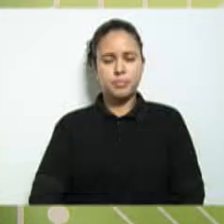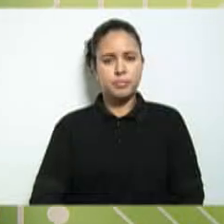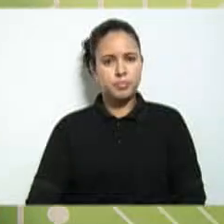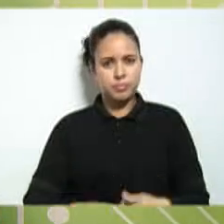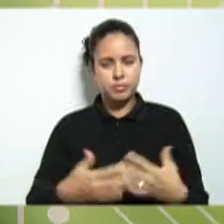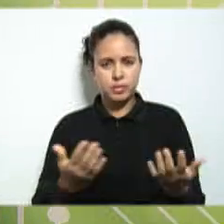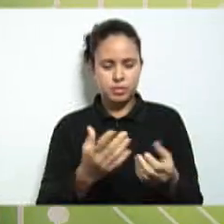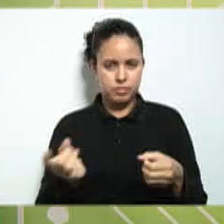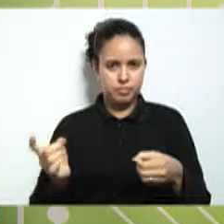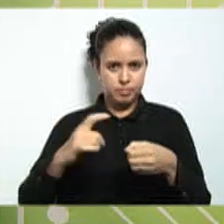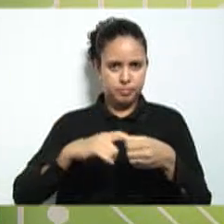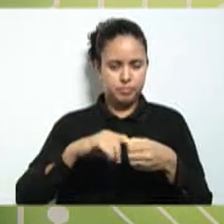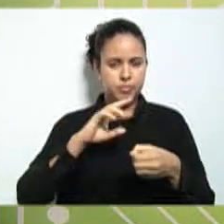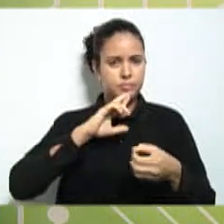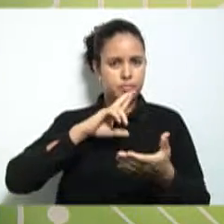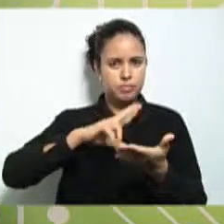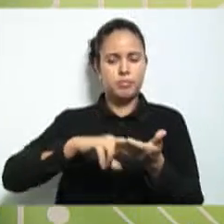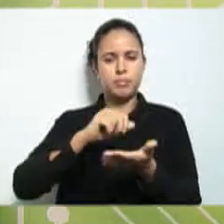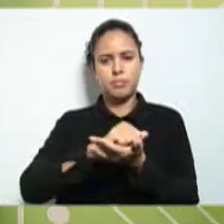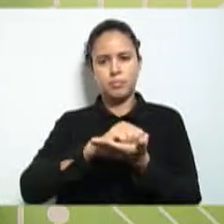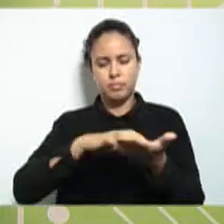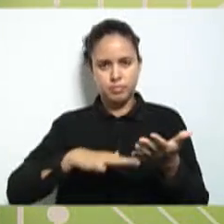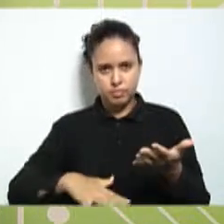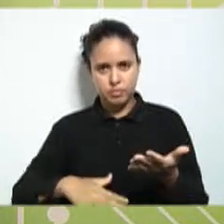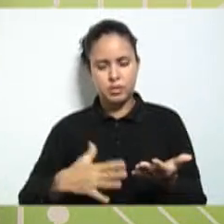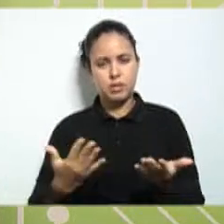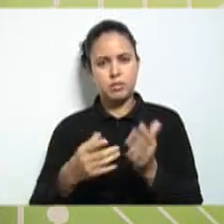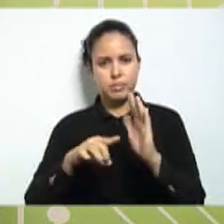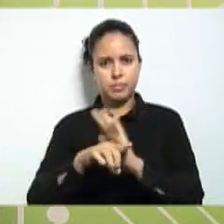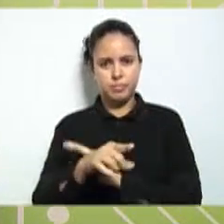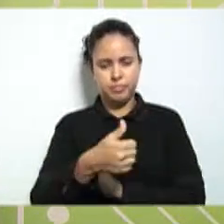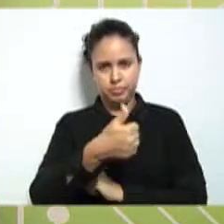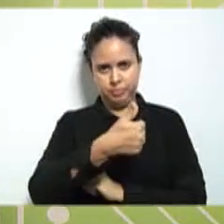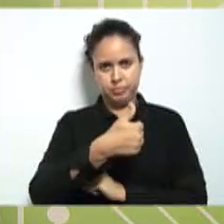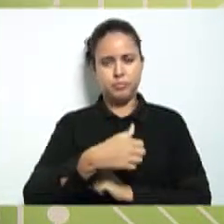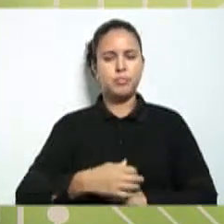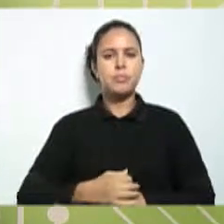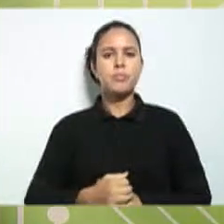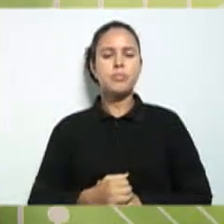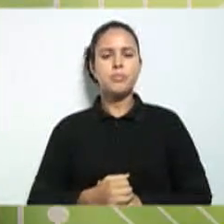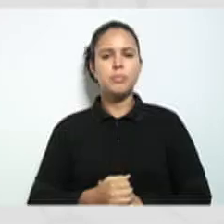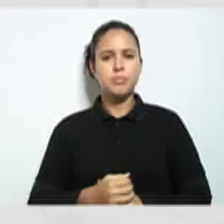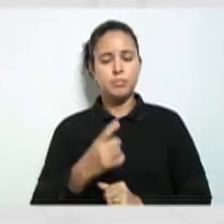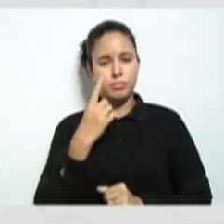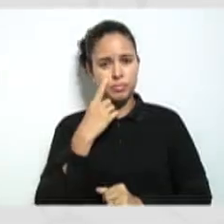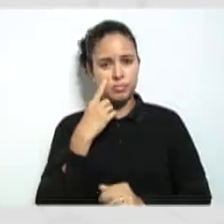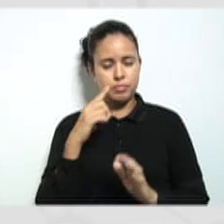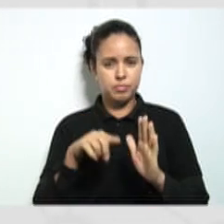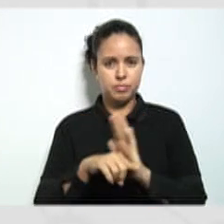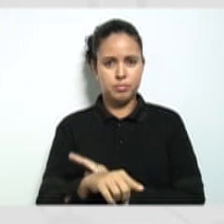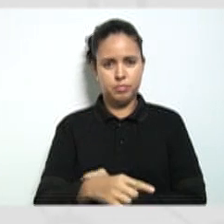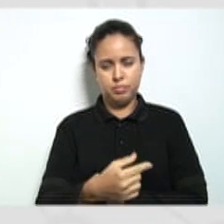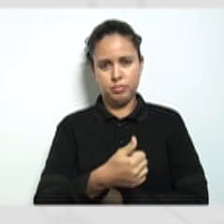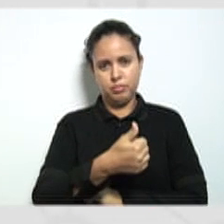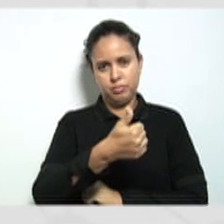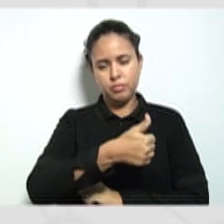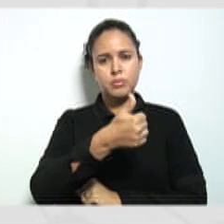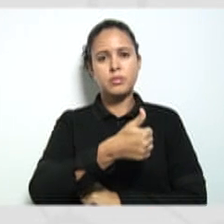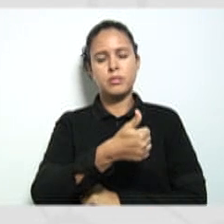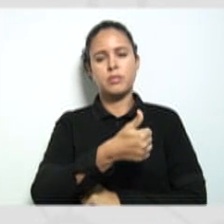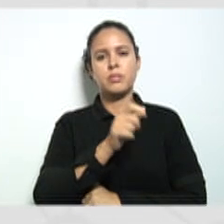Retornamos agora para a correção das atividades. Vamos então para a pergunta número 1. A gente vê aqui que a pergunta número 1 traz a proposta seguinte para a